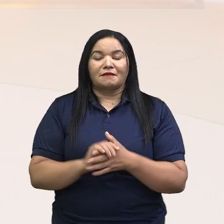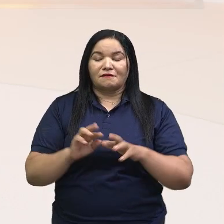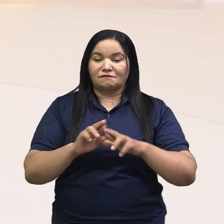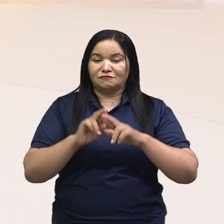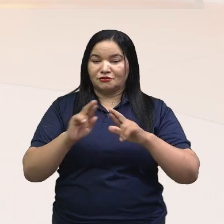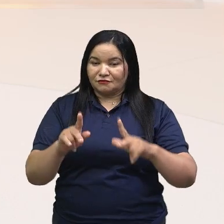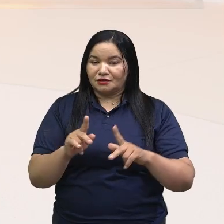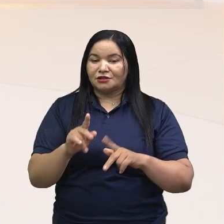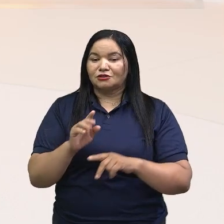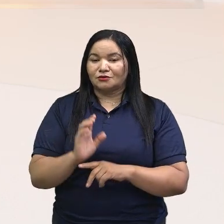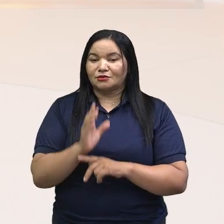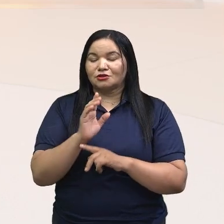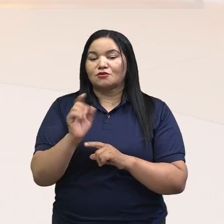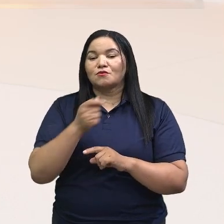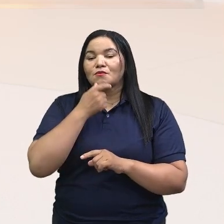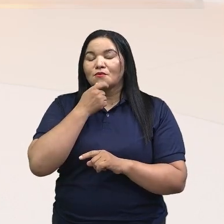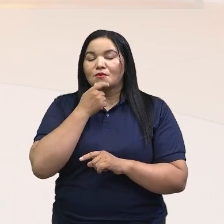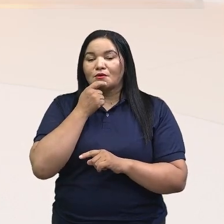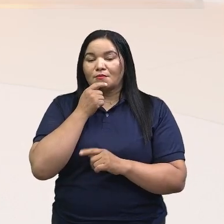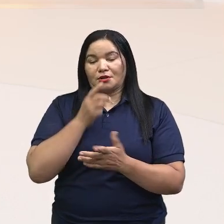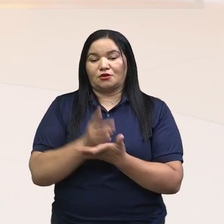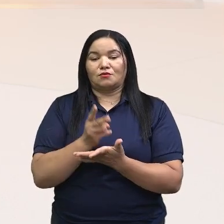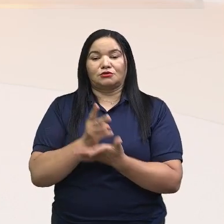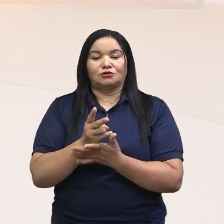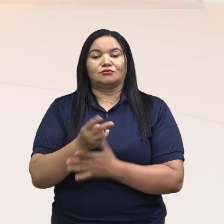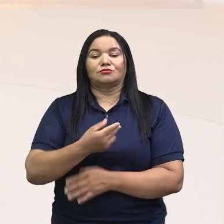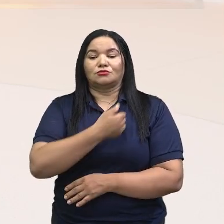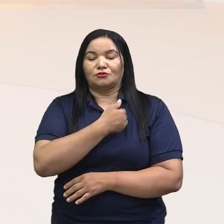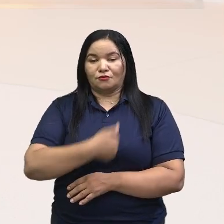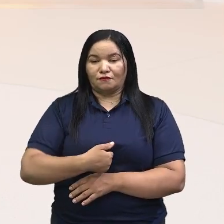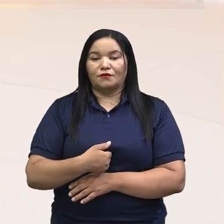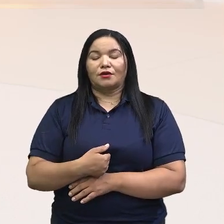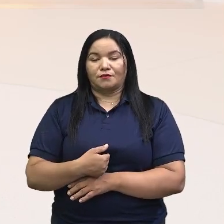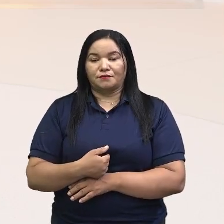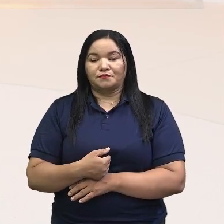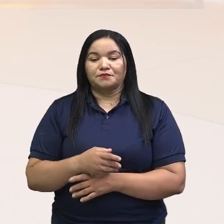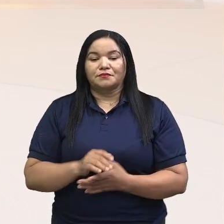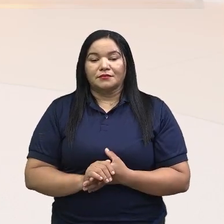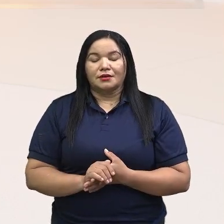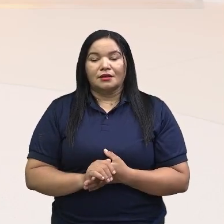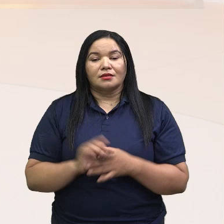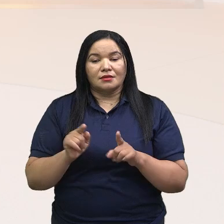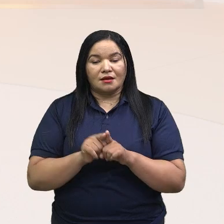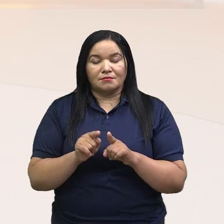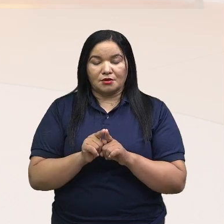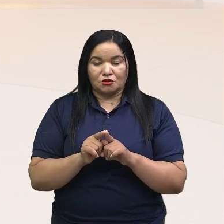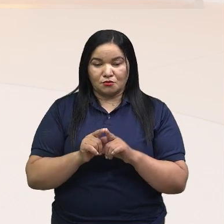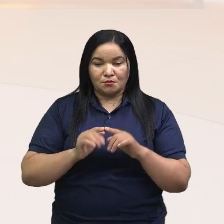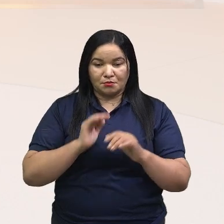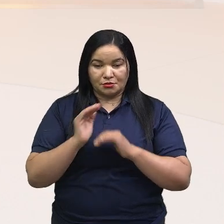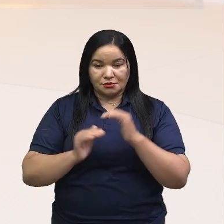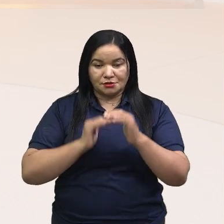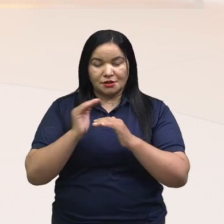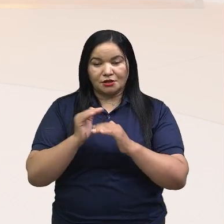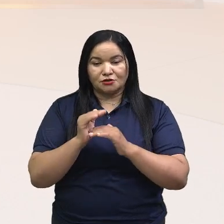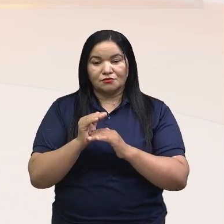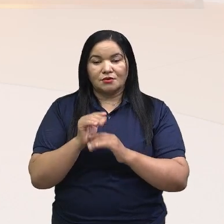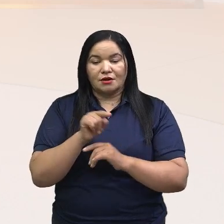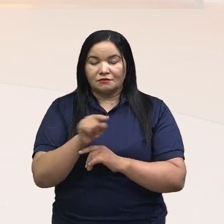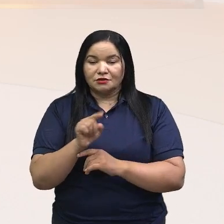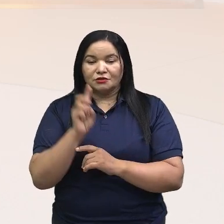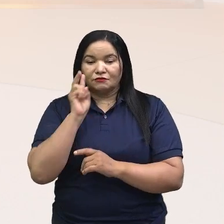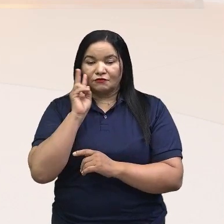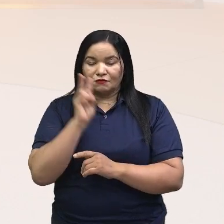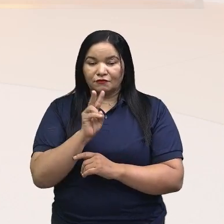que aconteceu. Ele se perpetua no poder. E dentro desse processo, você vai ter